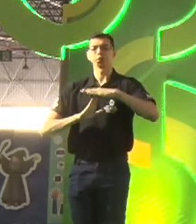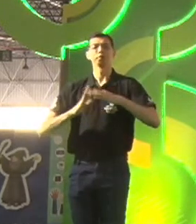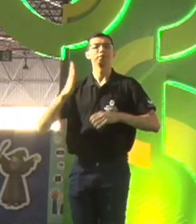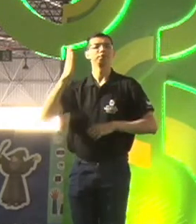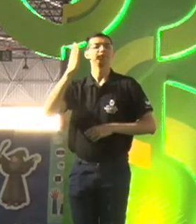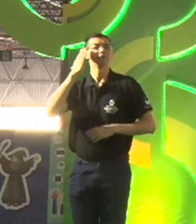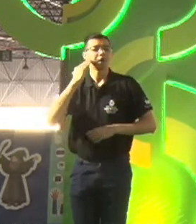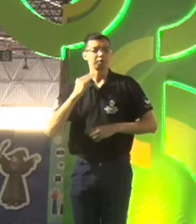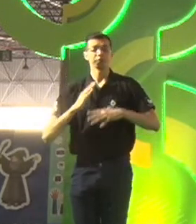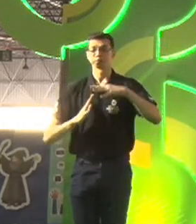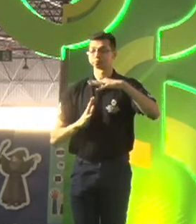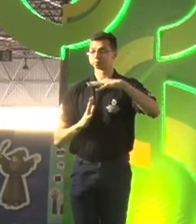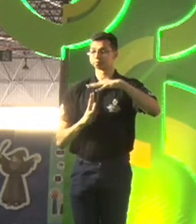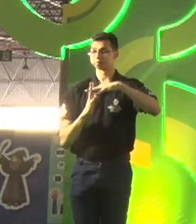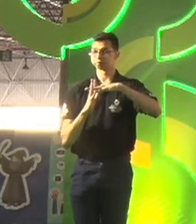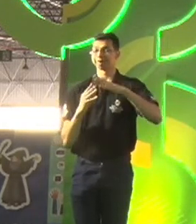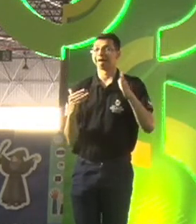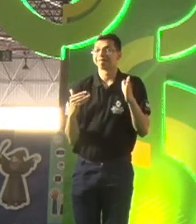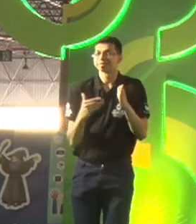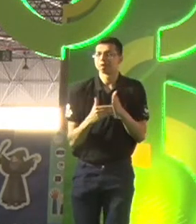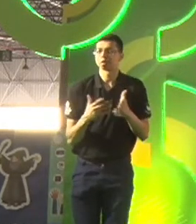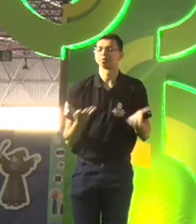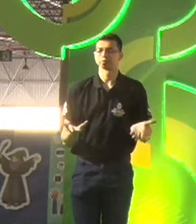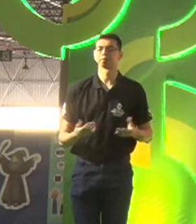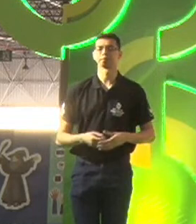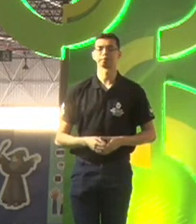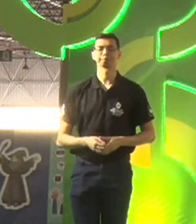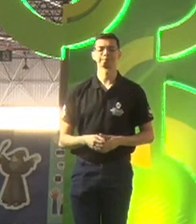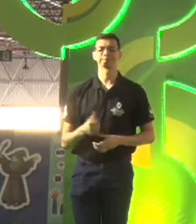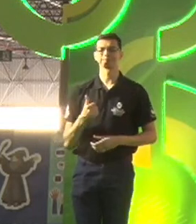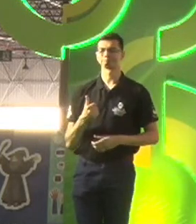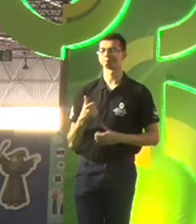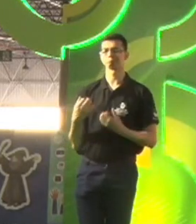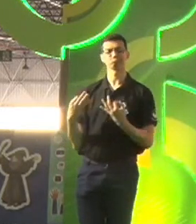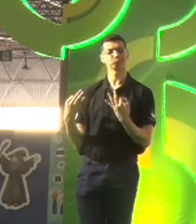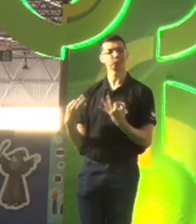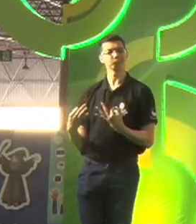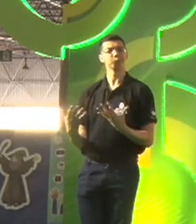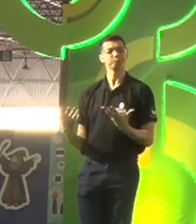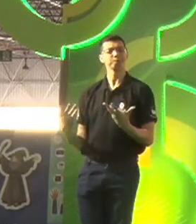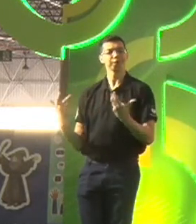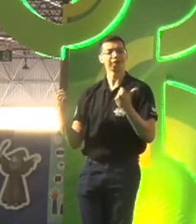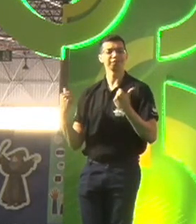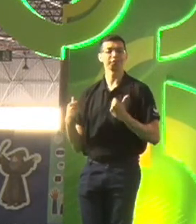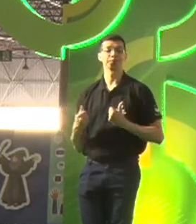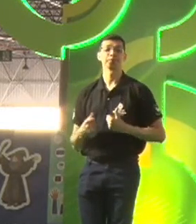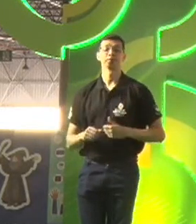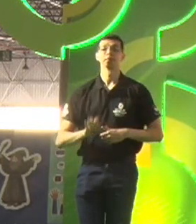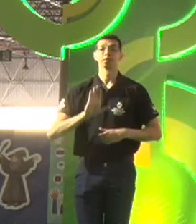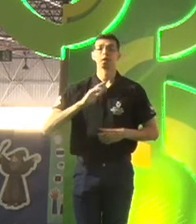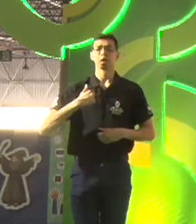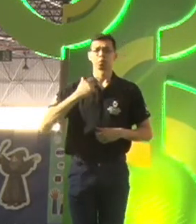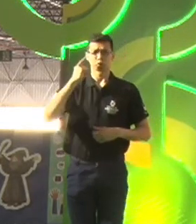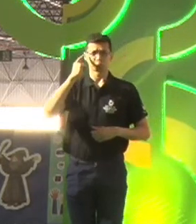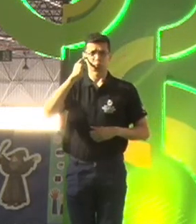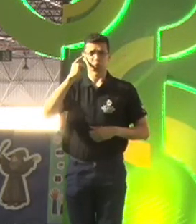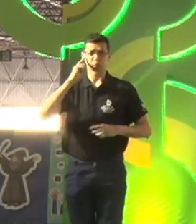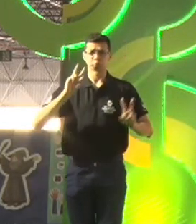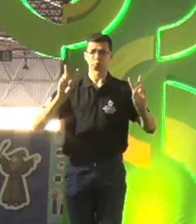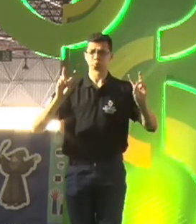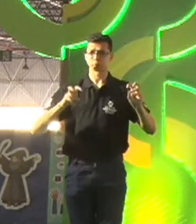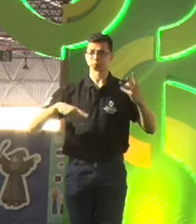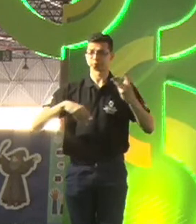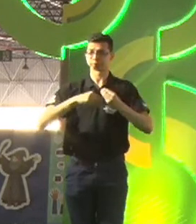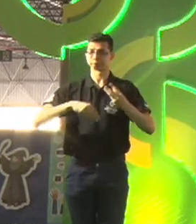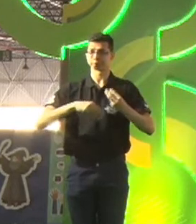que ponto vamos chegar Maravilha nesse tópico também eu acho que entra uma coisa que é muito importante que é